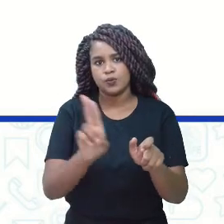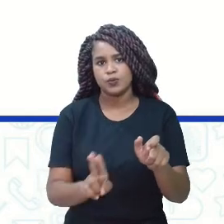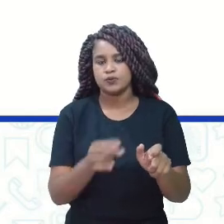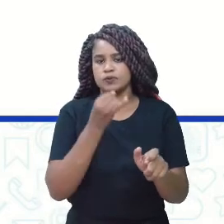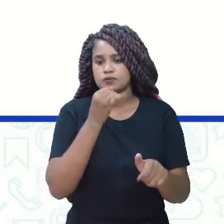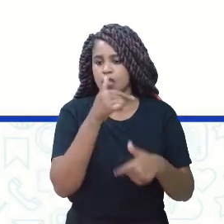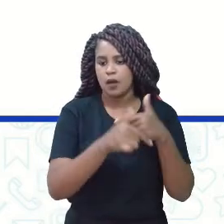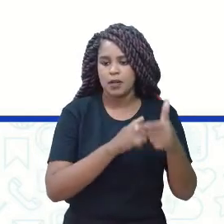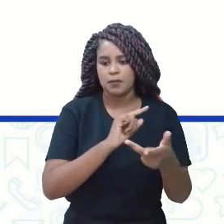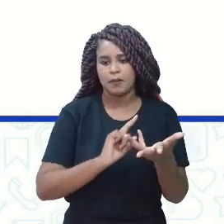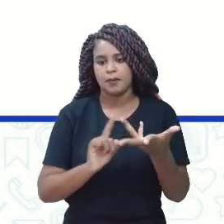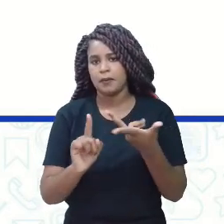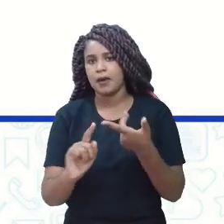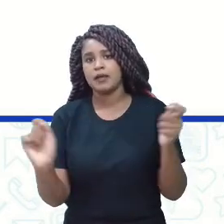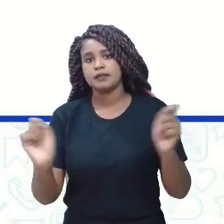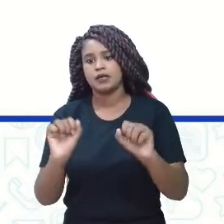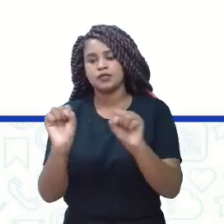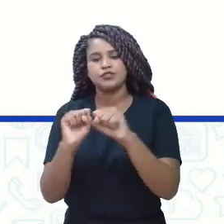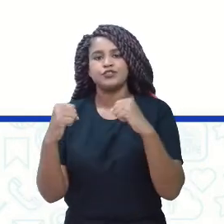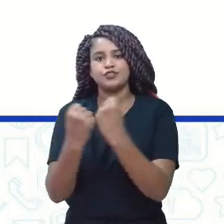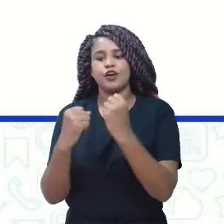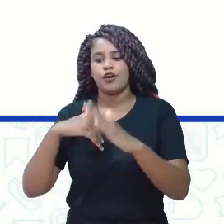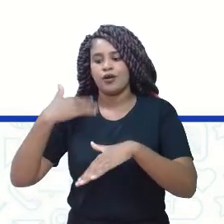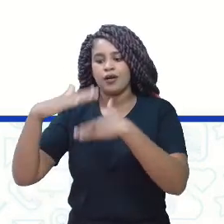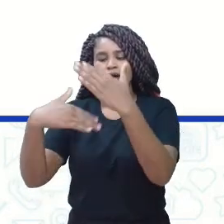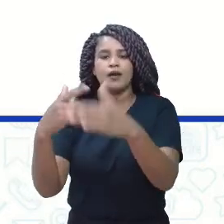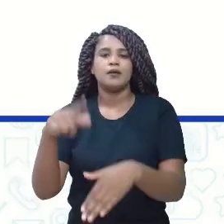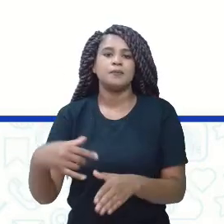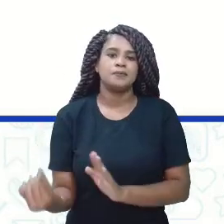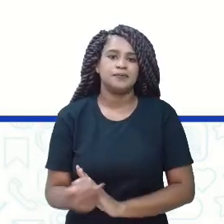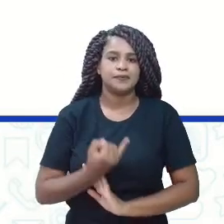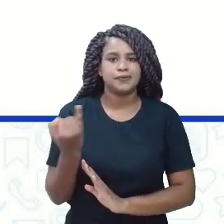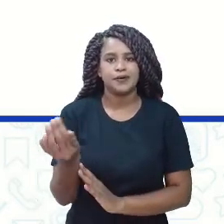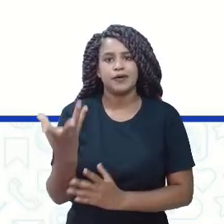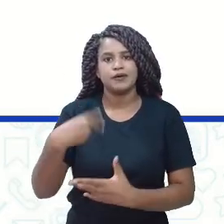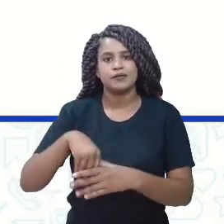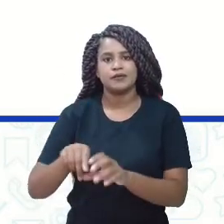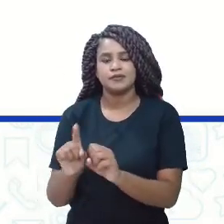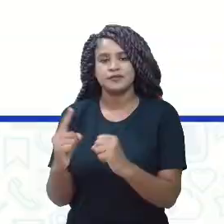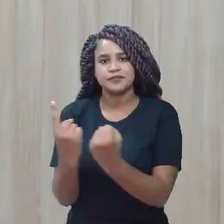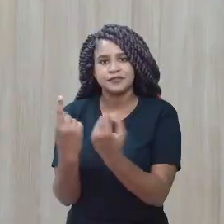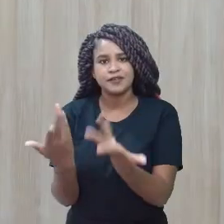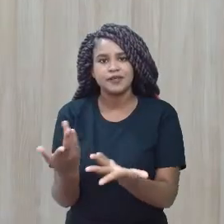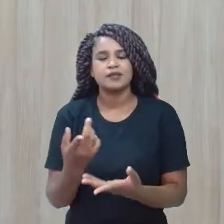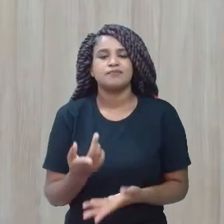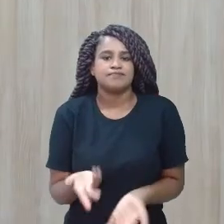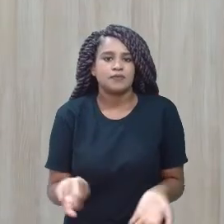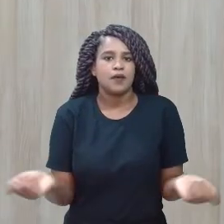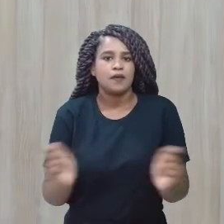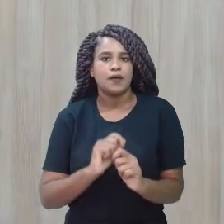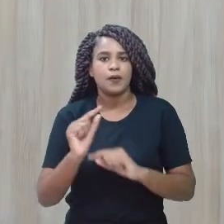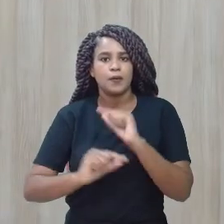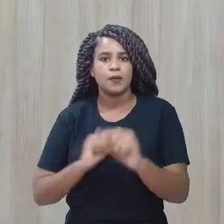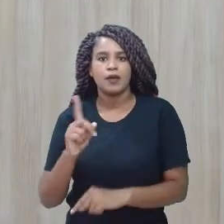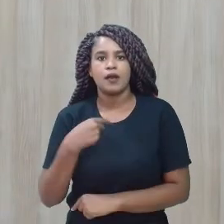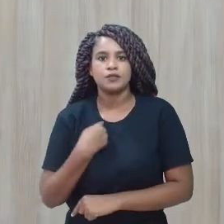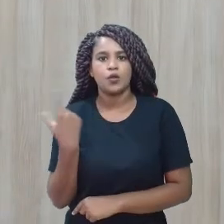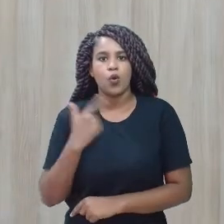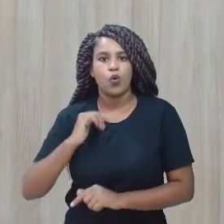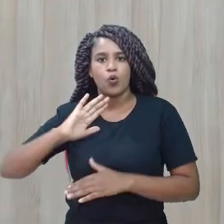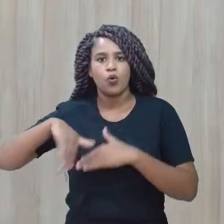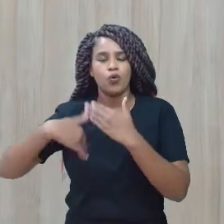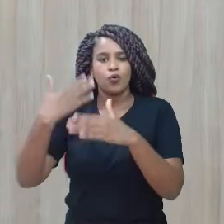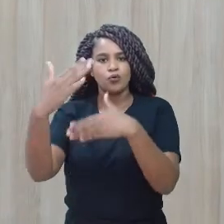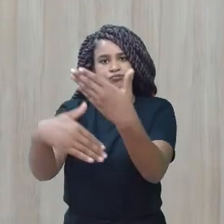o desenvolvimento de uma sociedade. Então, ela é essencial, como a gente está frisando aqui, né? Então, é ela que permite que a gente se